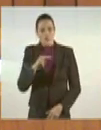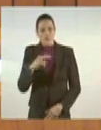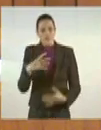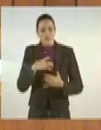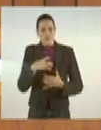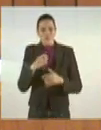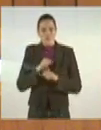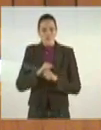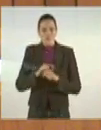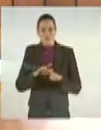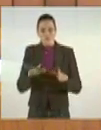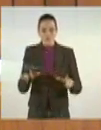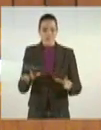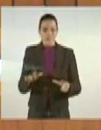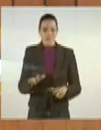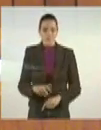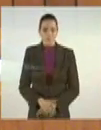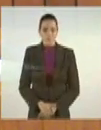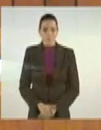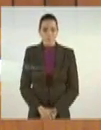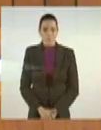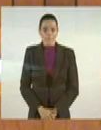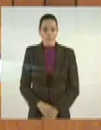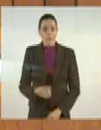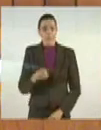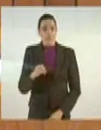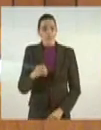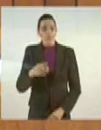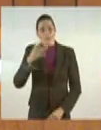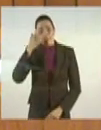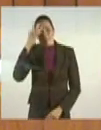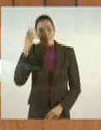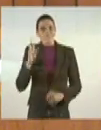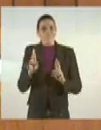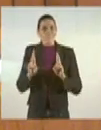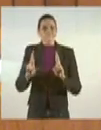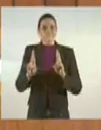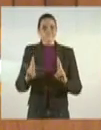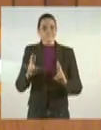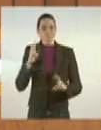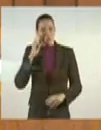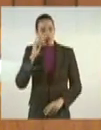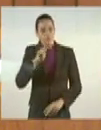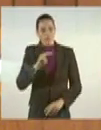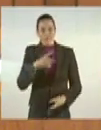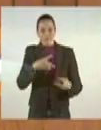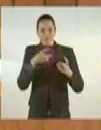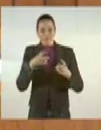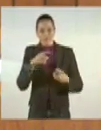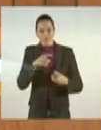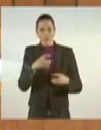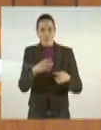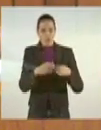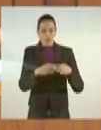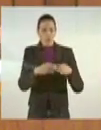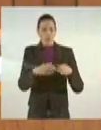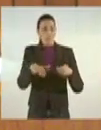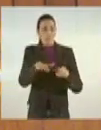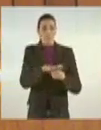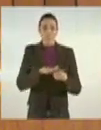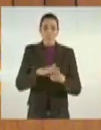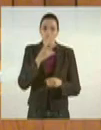otimistas eles dizem que o copo está meio cheio a metáfora do copo meio cheio meio